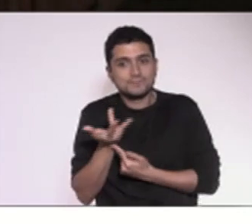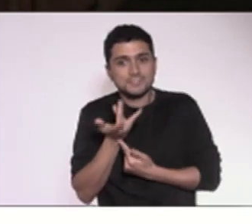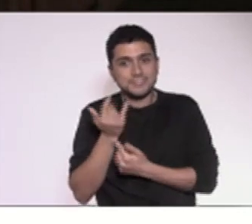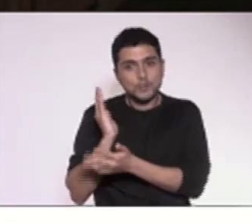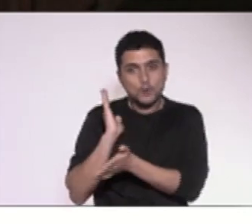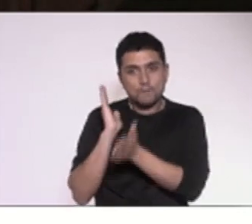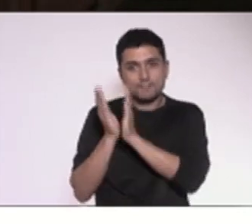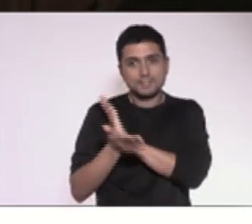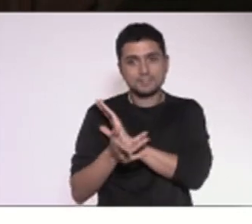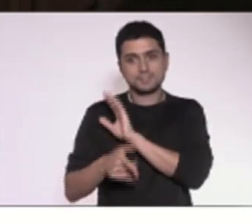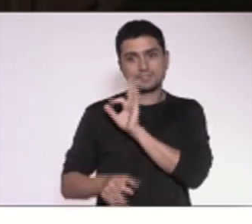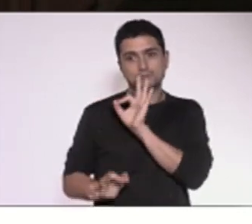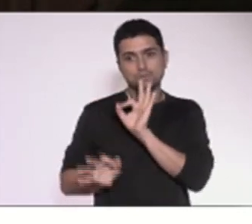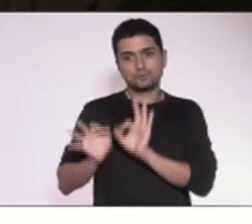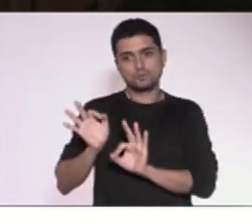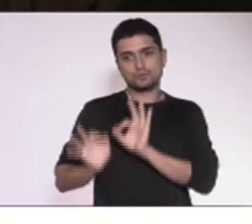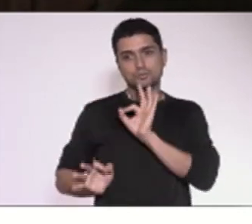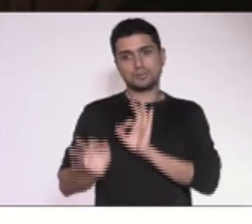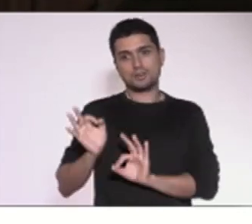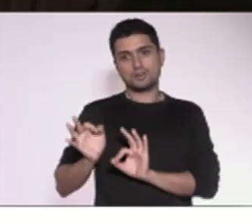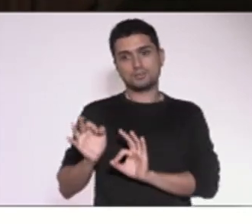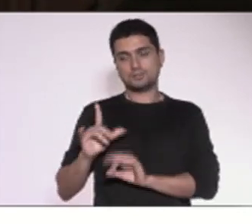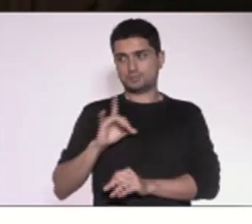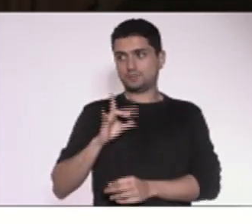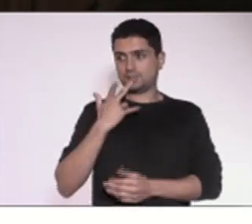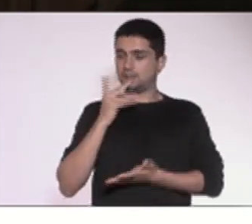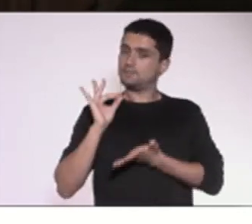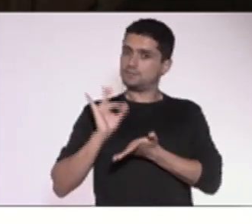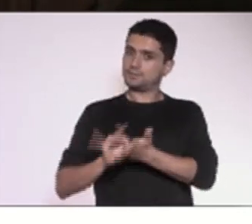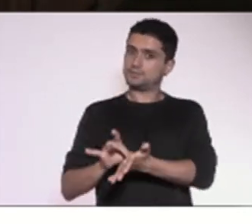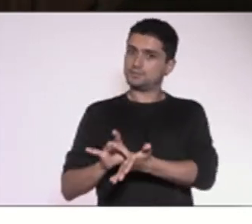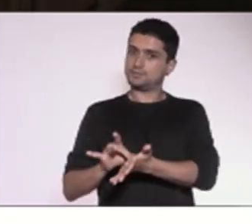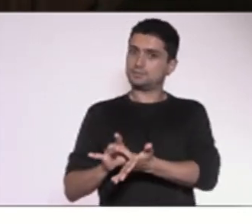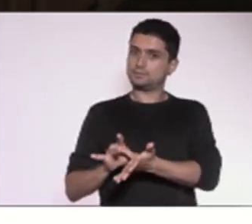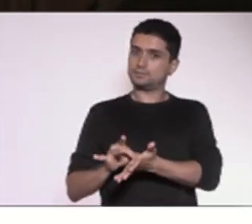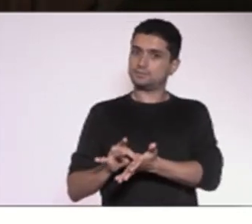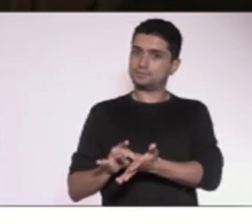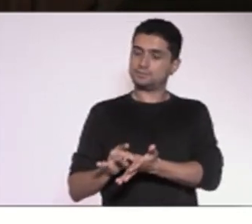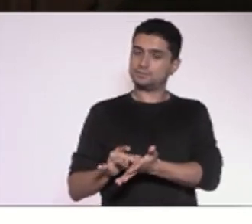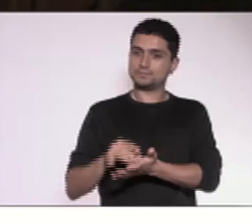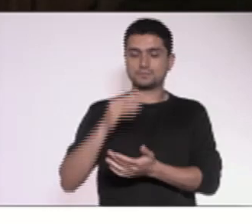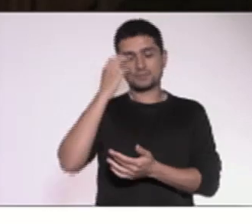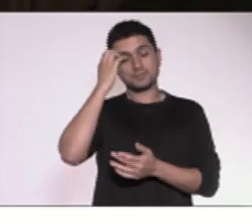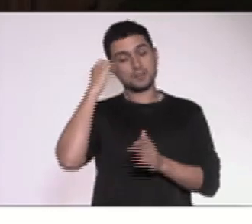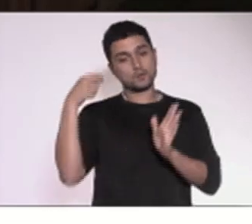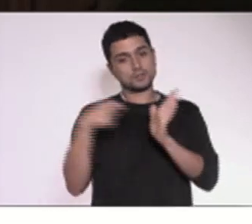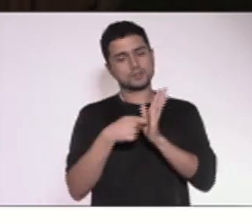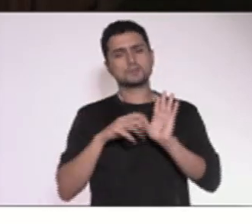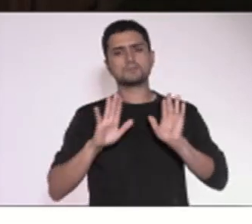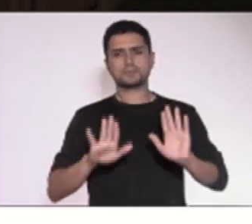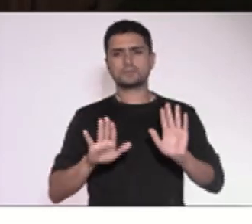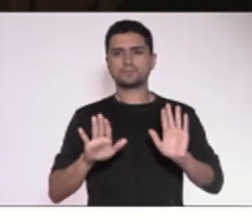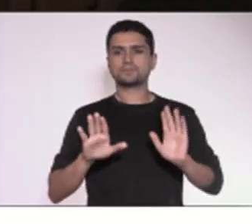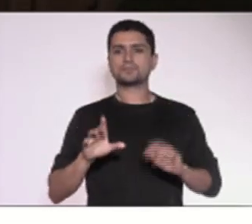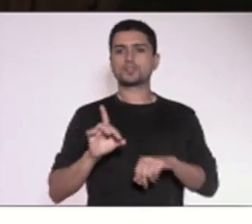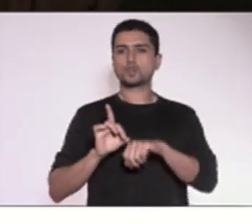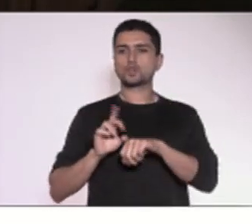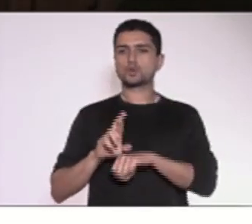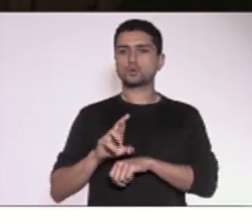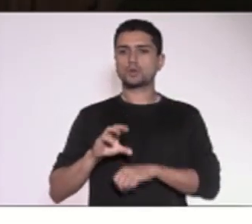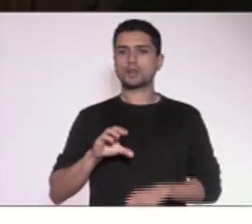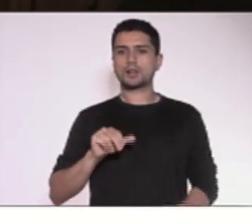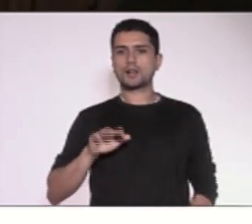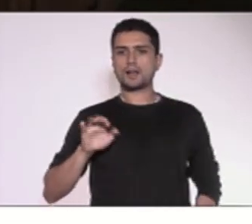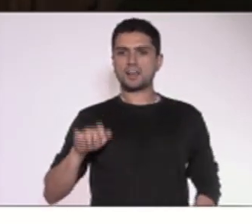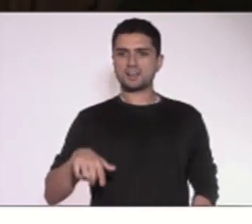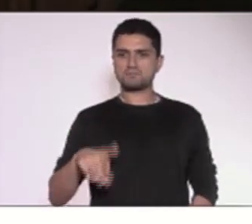a verdade sobre a acusação. Mas a doutora Carmen era uma ferrenha tribuna do